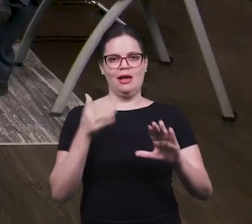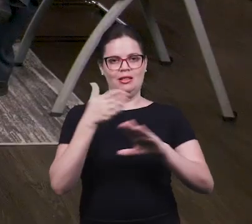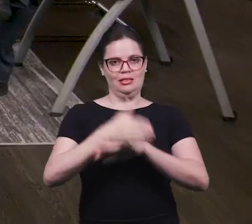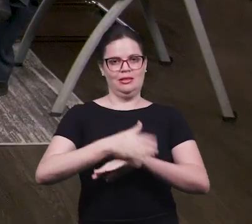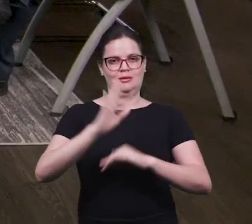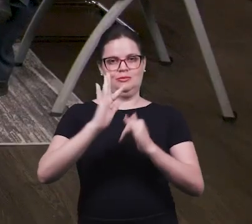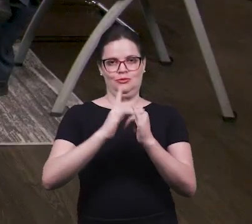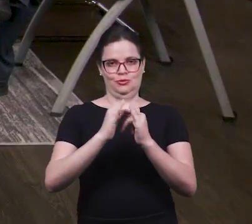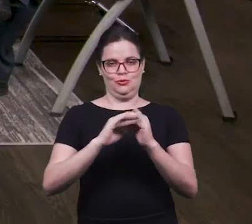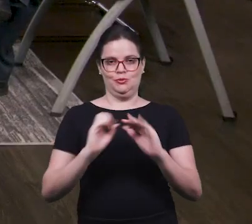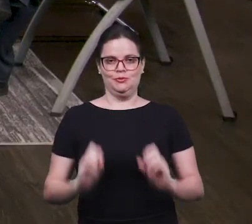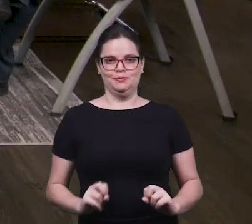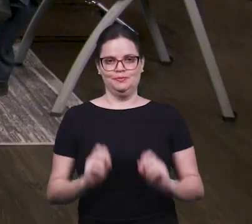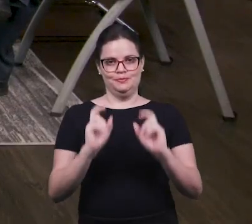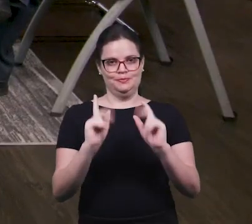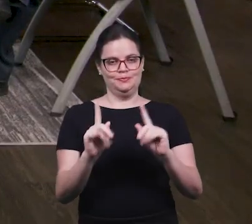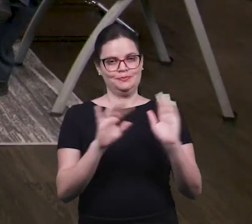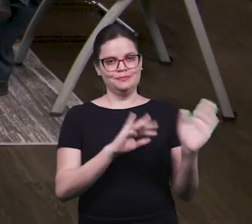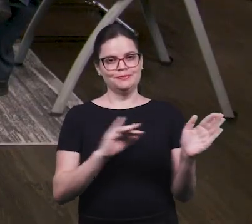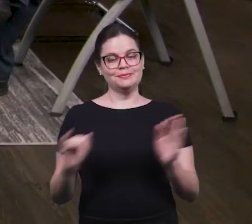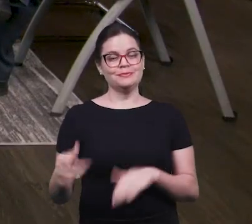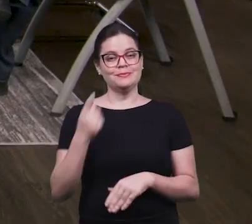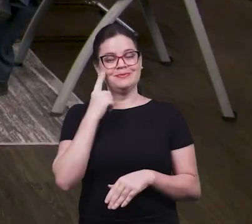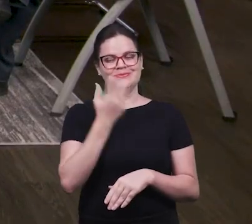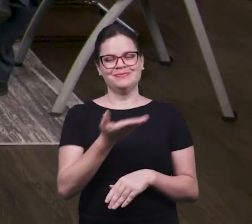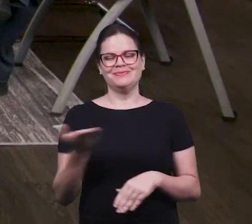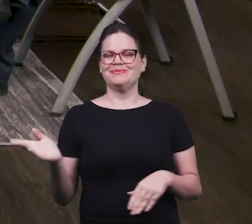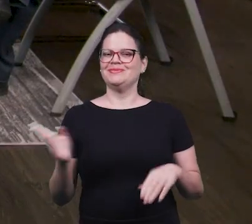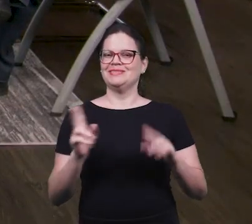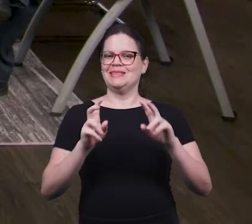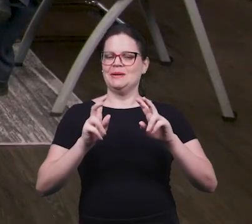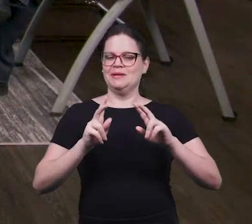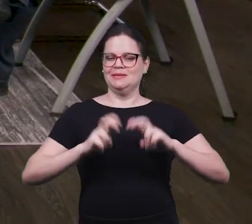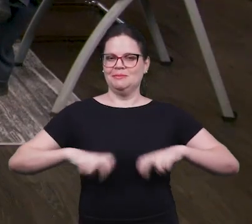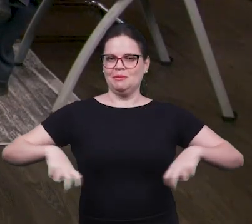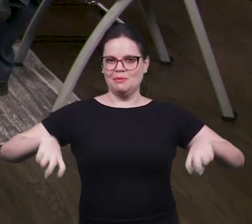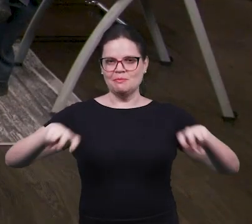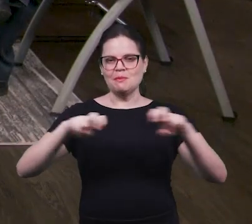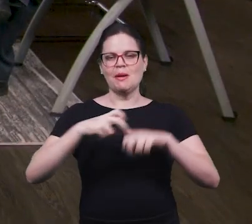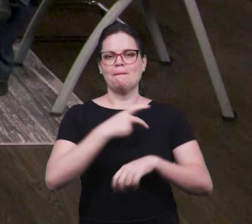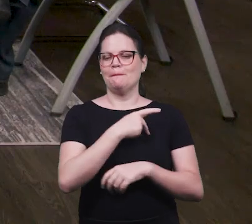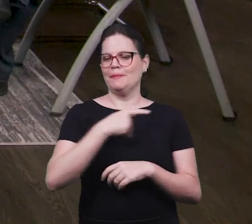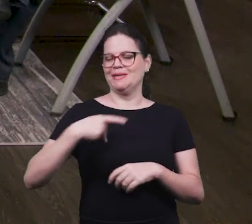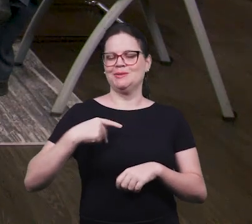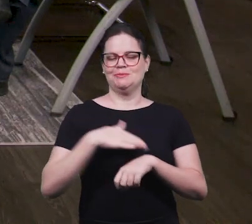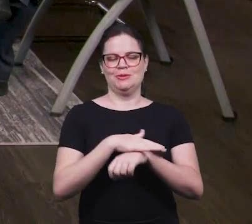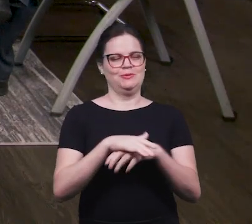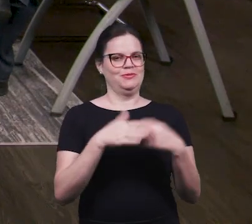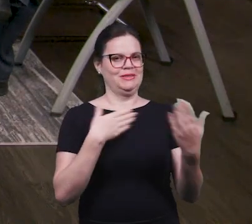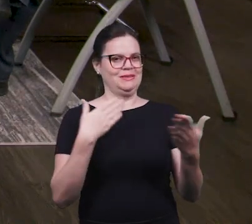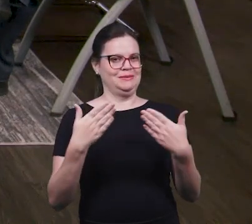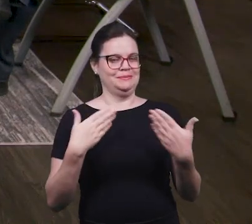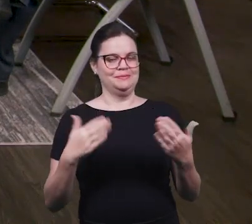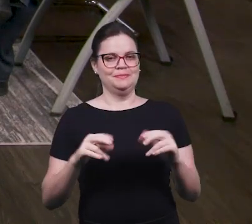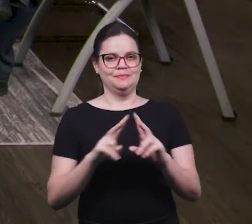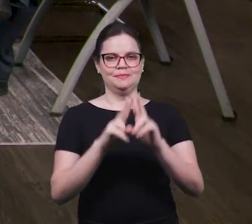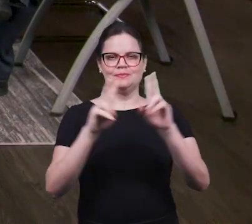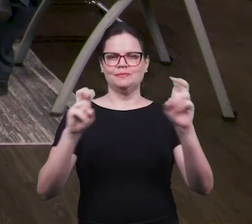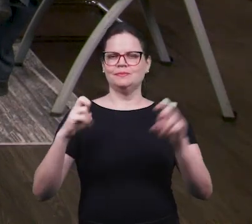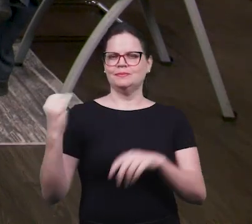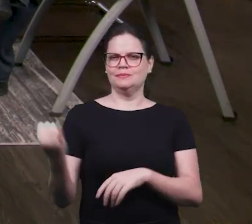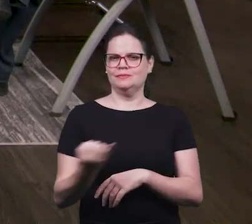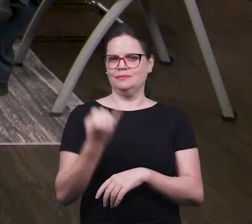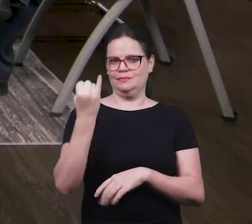a gente vê aqui os pastores que estamos aqui no estúdio hoje para esse bate-papo, essa conversa sobre um tema